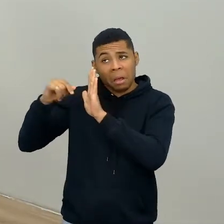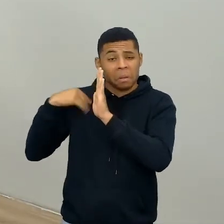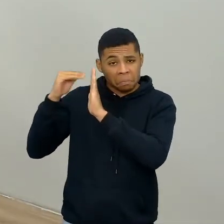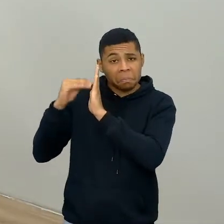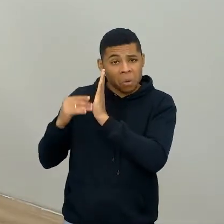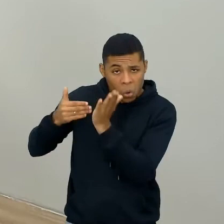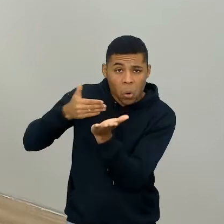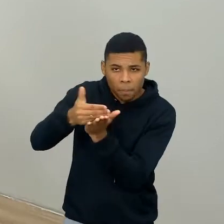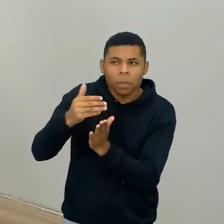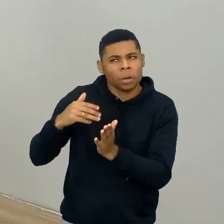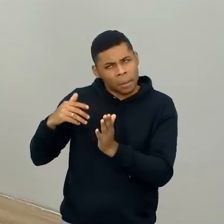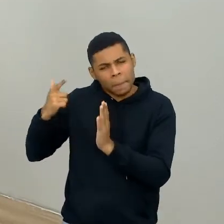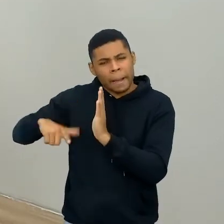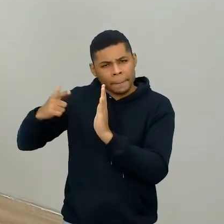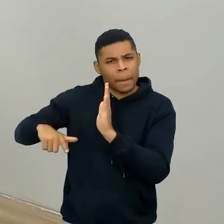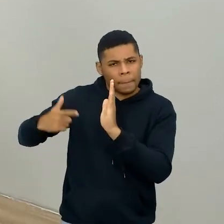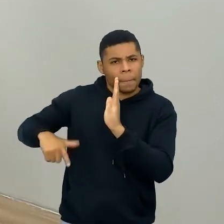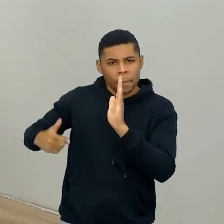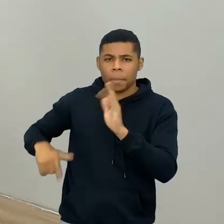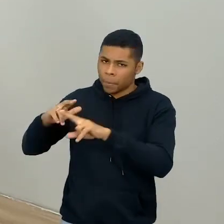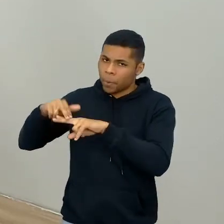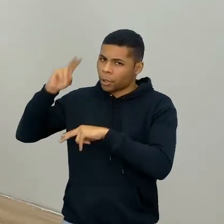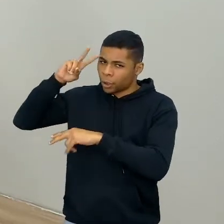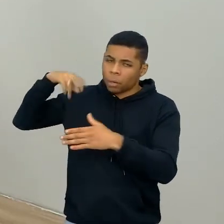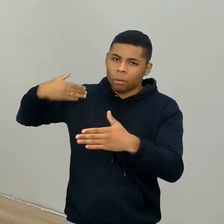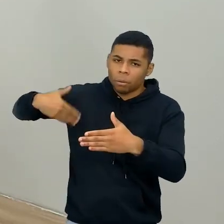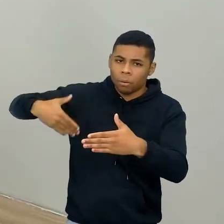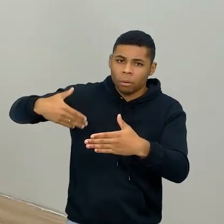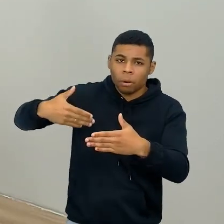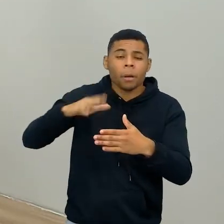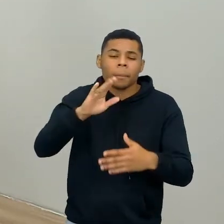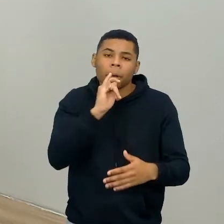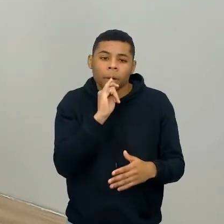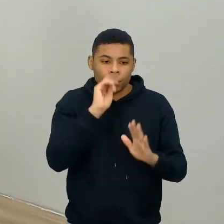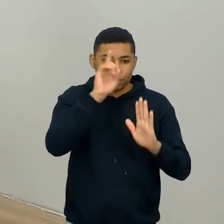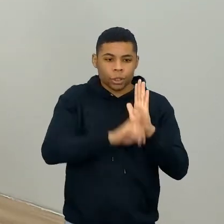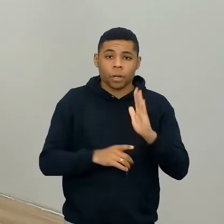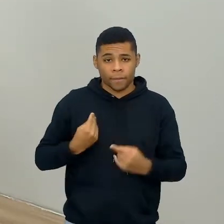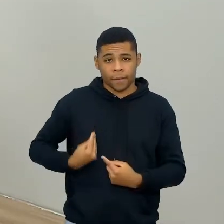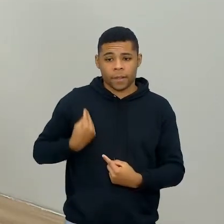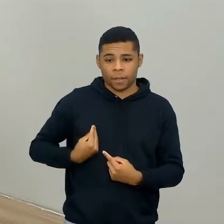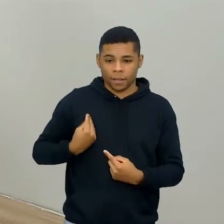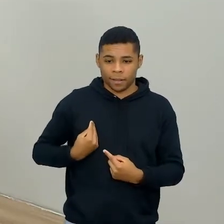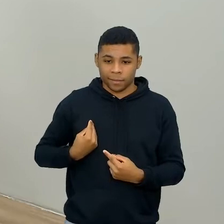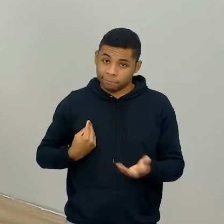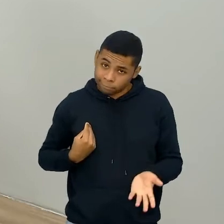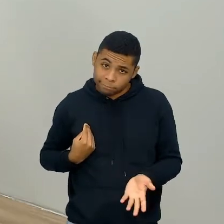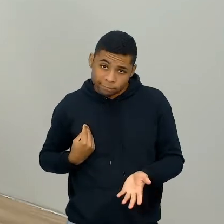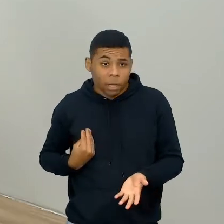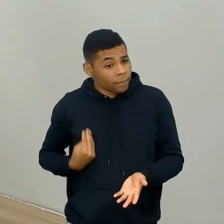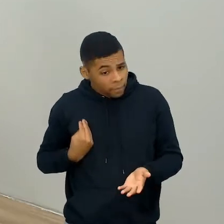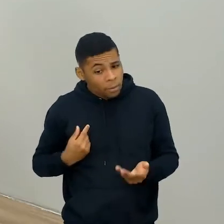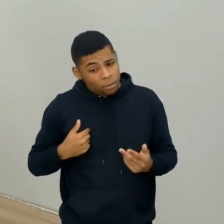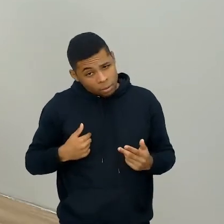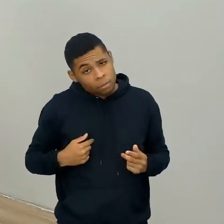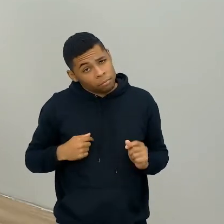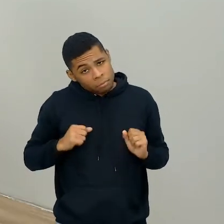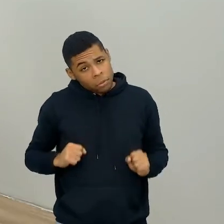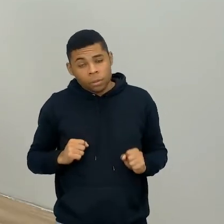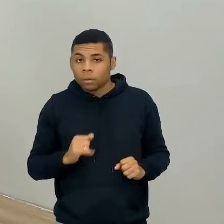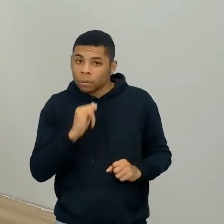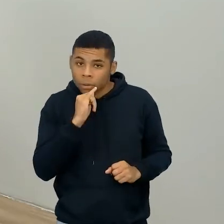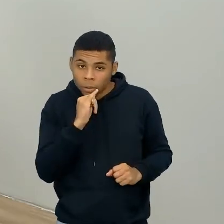foi evoluindo, como eu já falei, é o direito à vida. A ideia de que ninguém